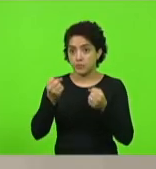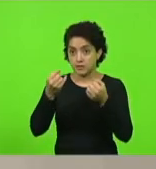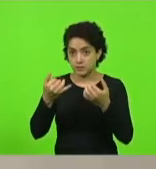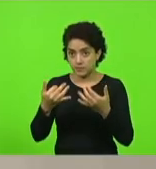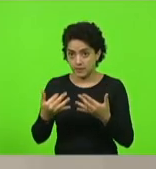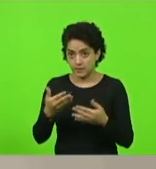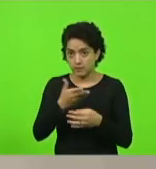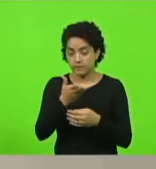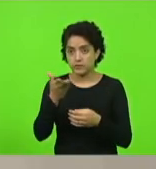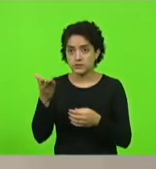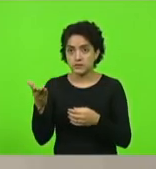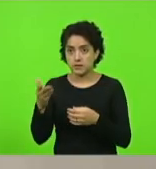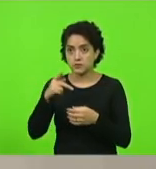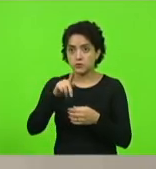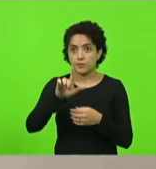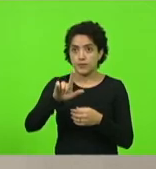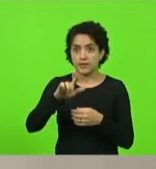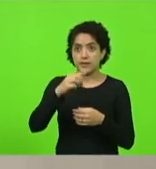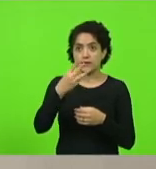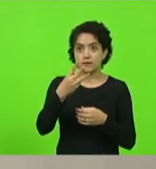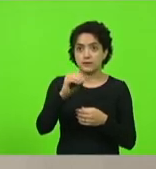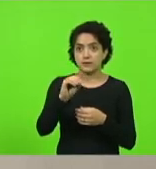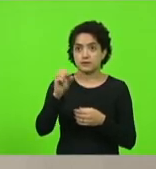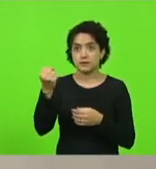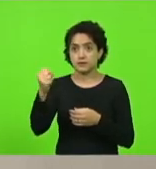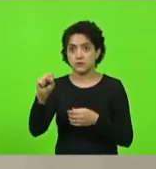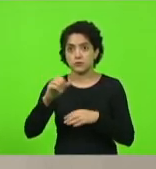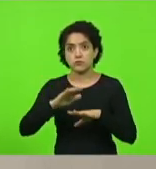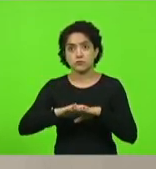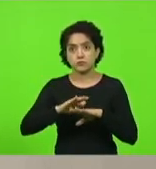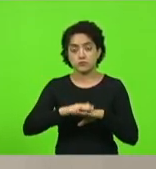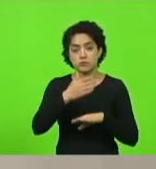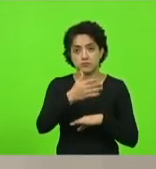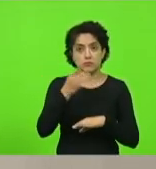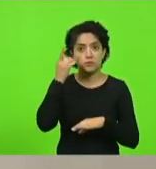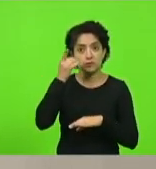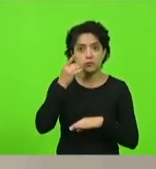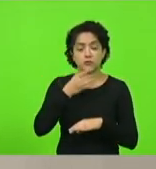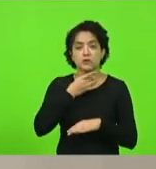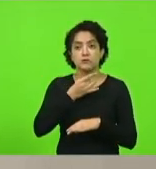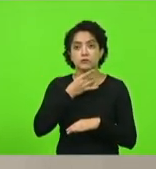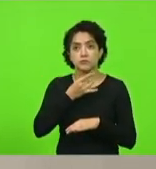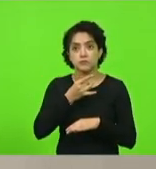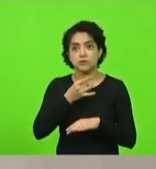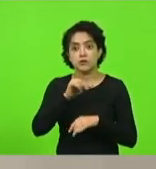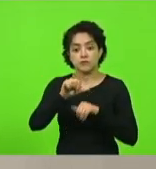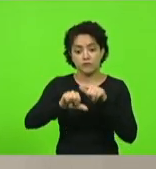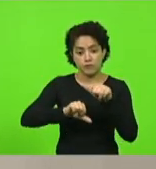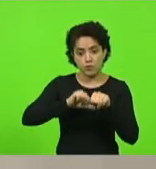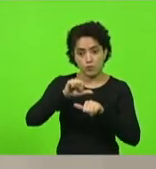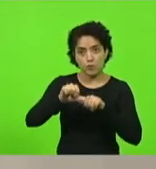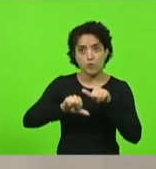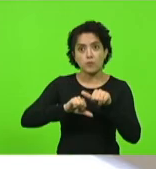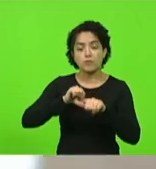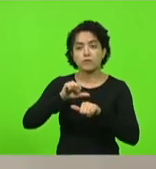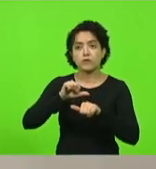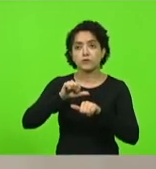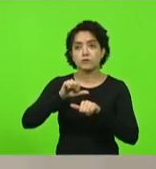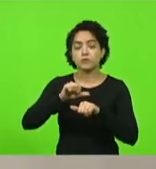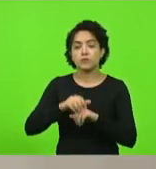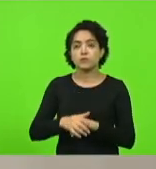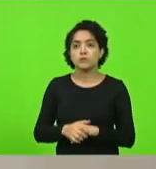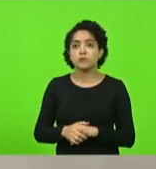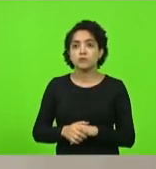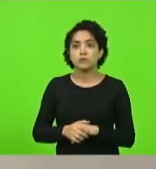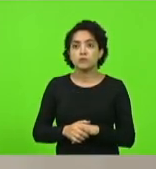deputados, o PL 308.7, de autoria do deputado Valdir Cobalcini, foi convertido em projeto